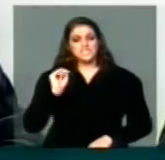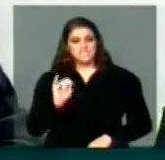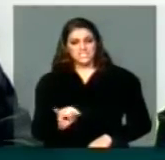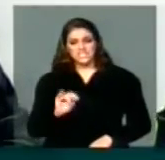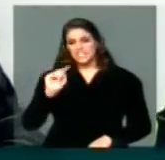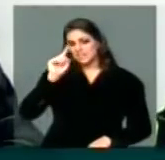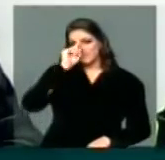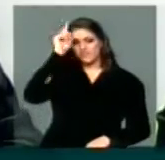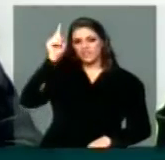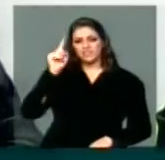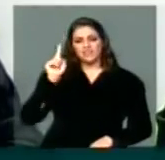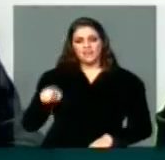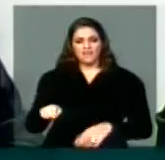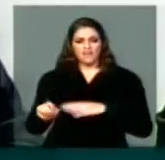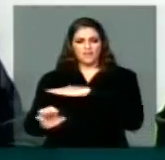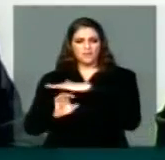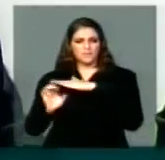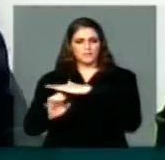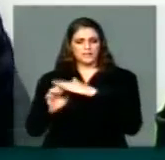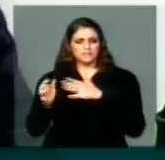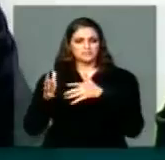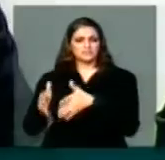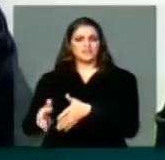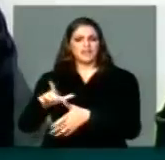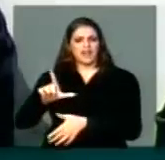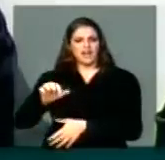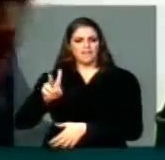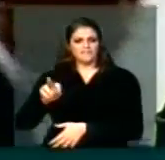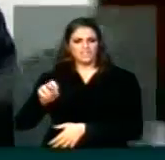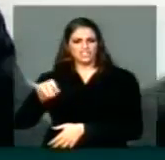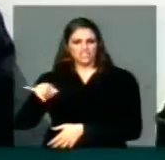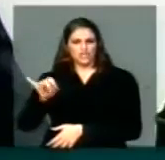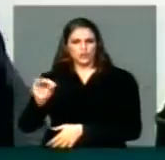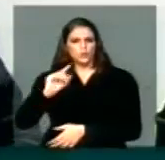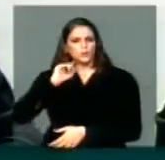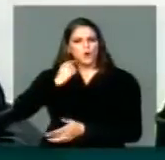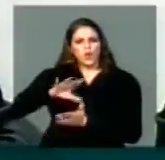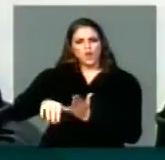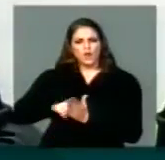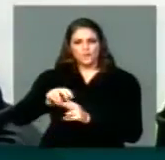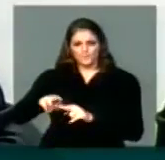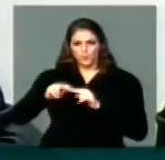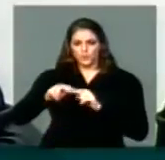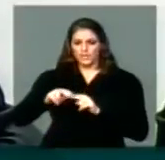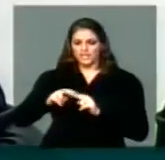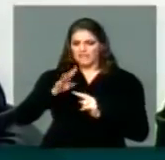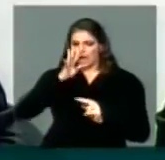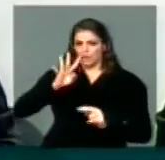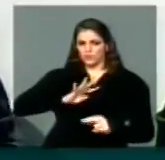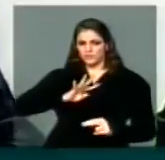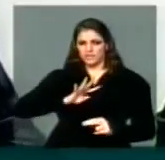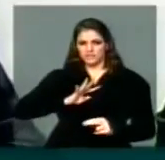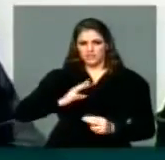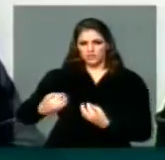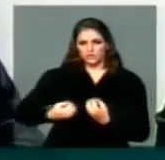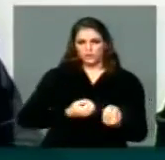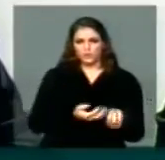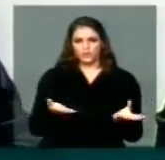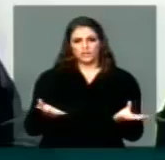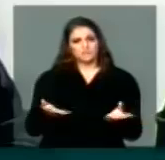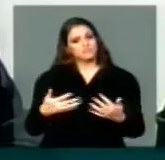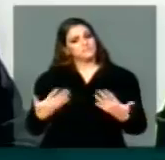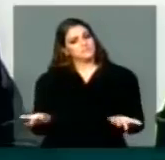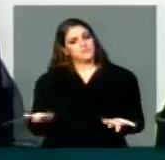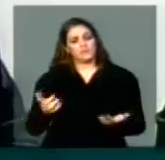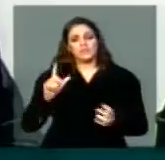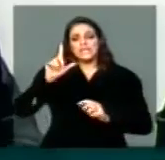empresa da empresa Lava Jato contra um é motivo de pedido de abertura de inquérito e contra os outros não é, é porque está se escolhendo quem